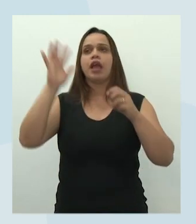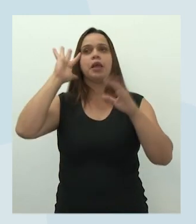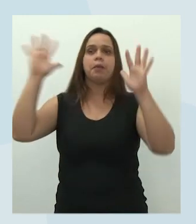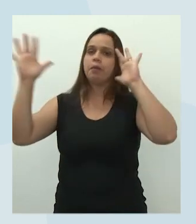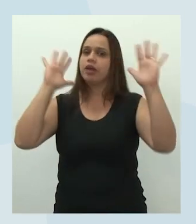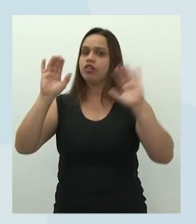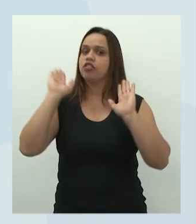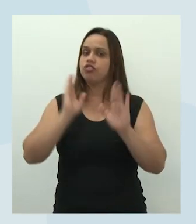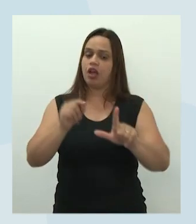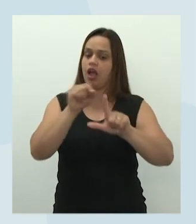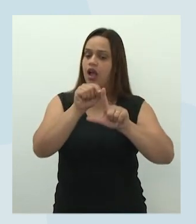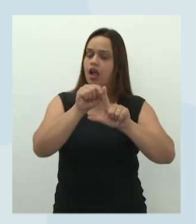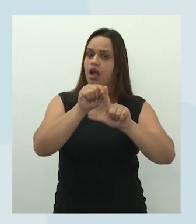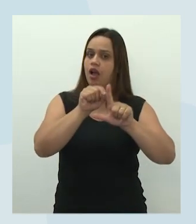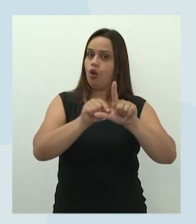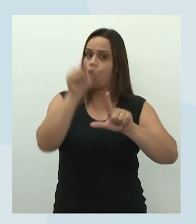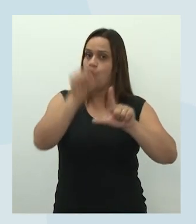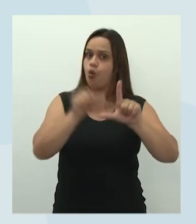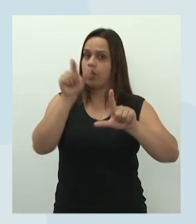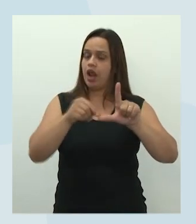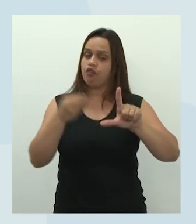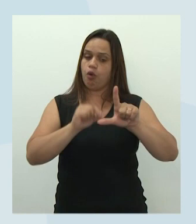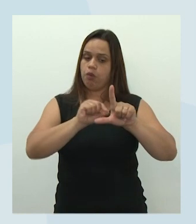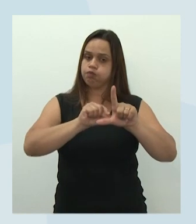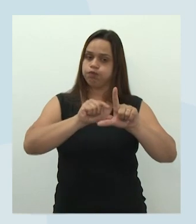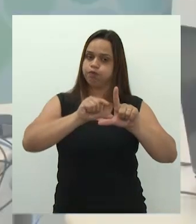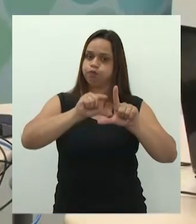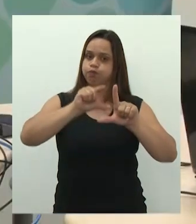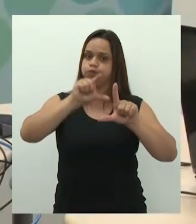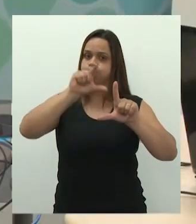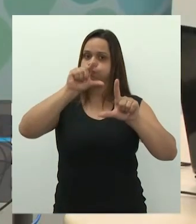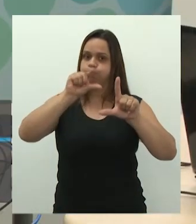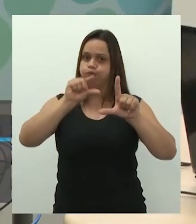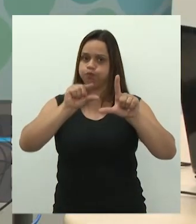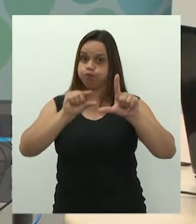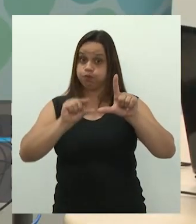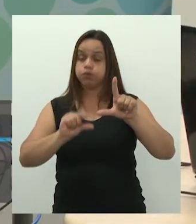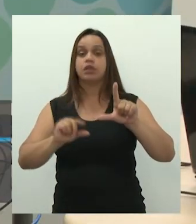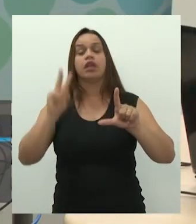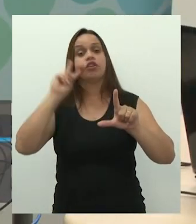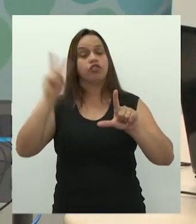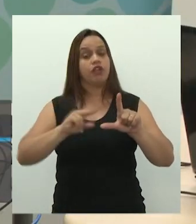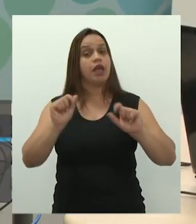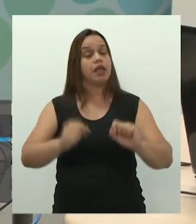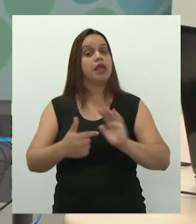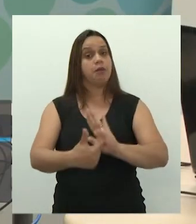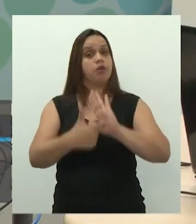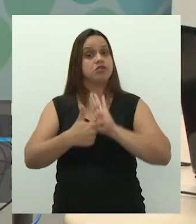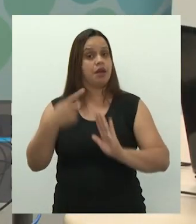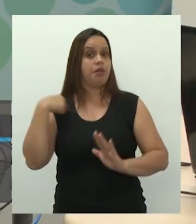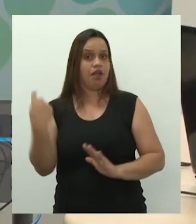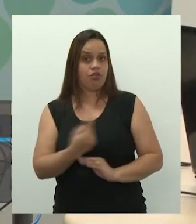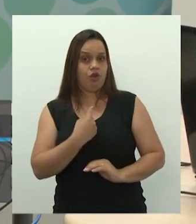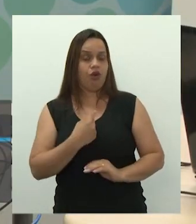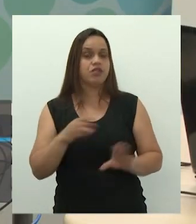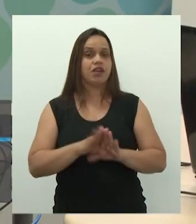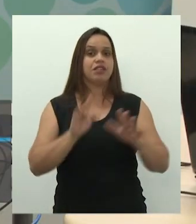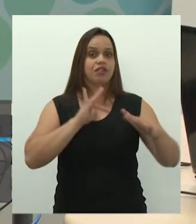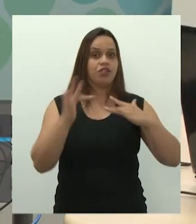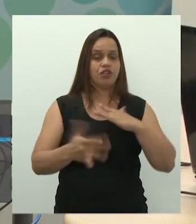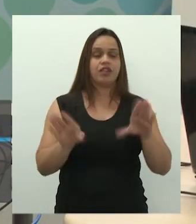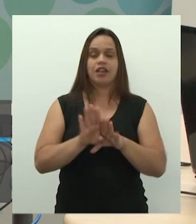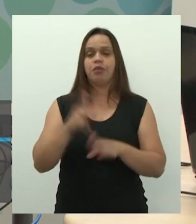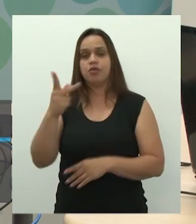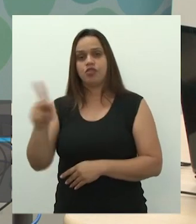vocês vão fazer e registrar no caderno e mostrar para a gente também, para os seus professores e colegas de turma.